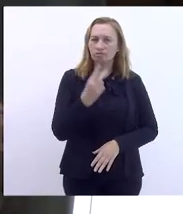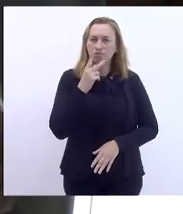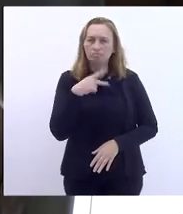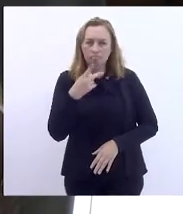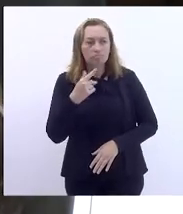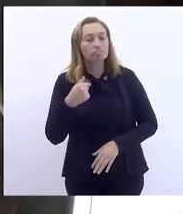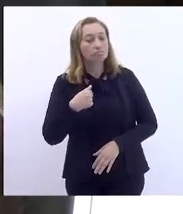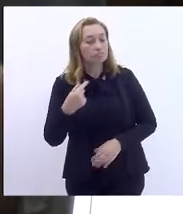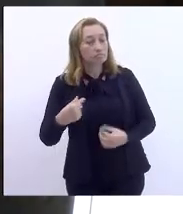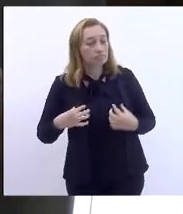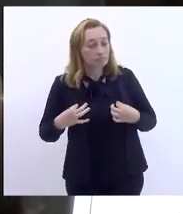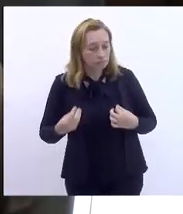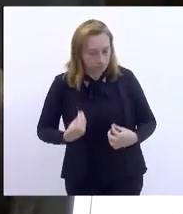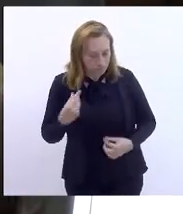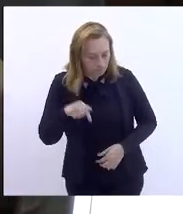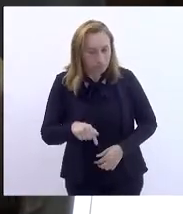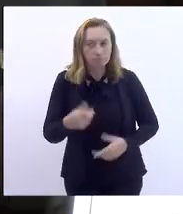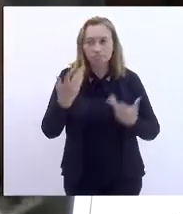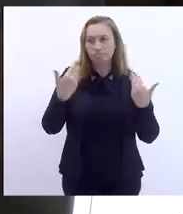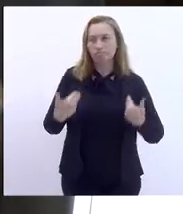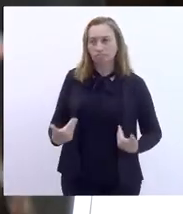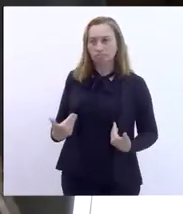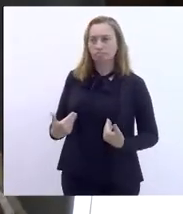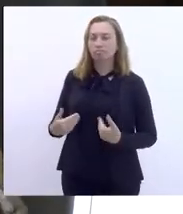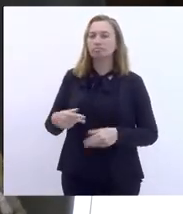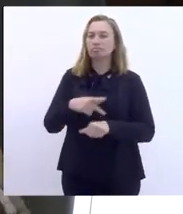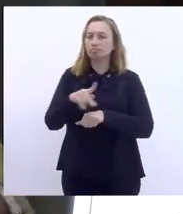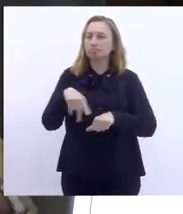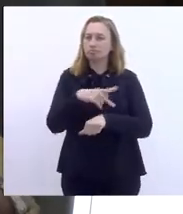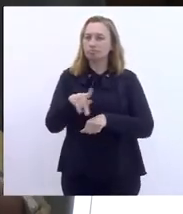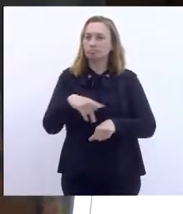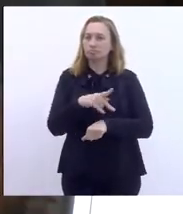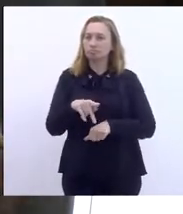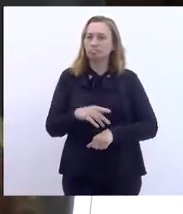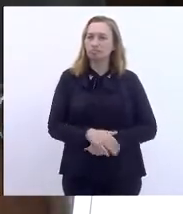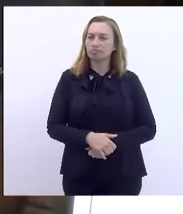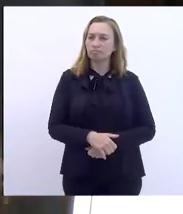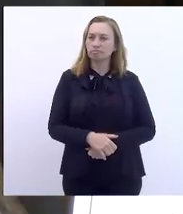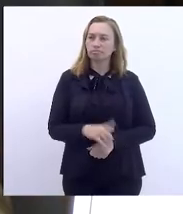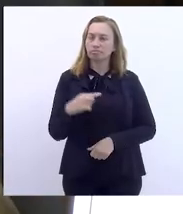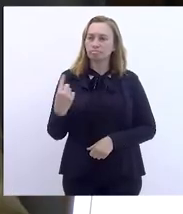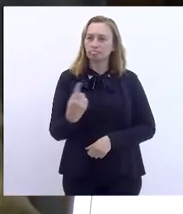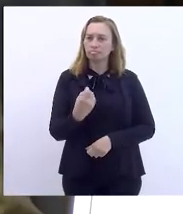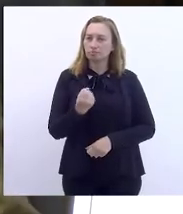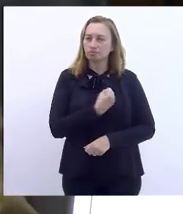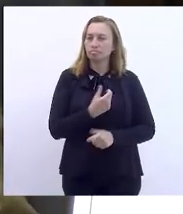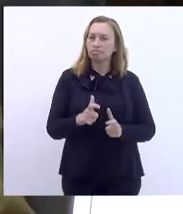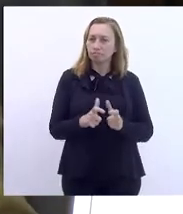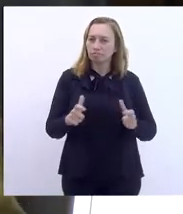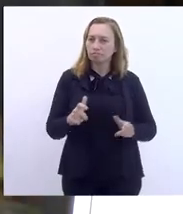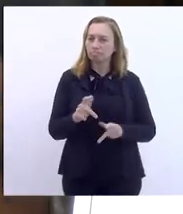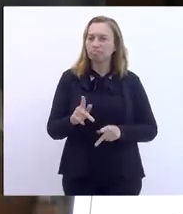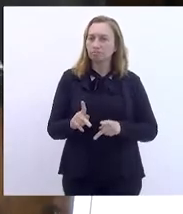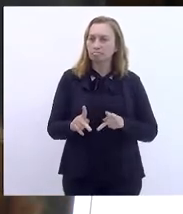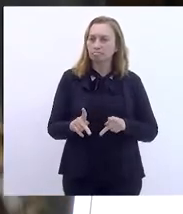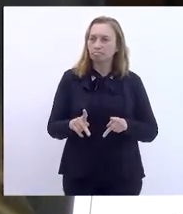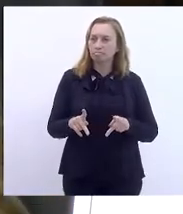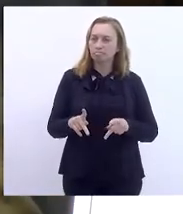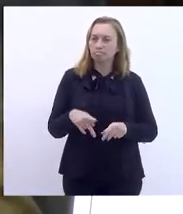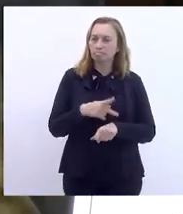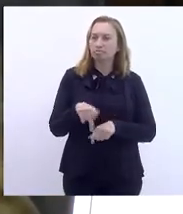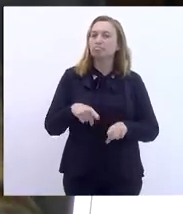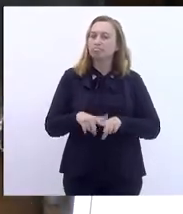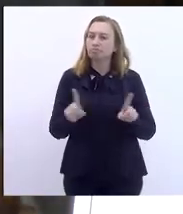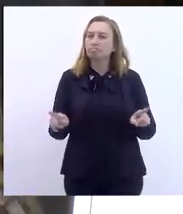tamos aqui somos nós do país que somos a maior população desse país mas